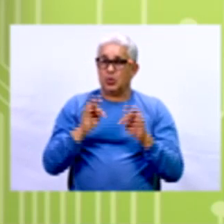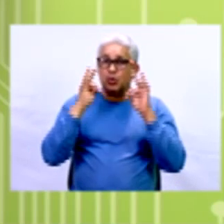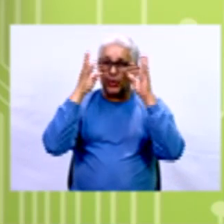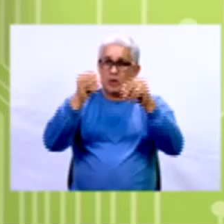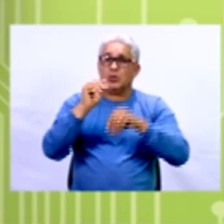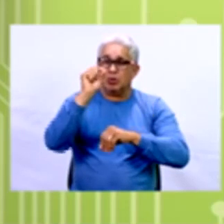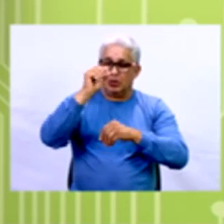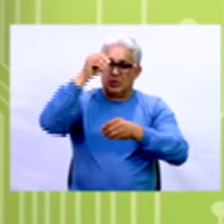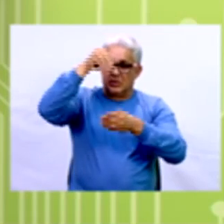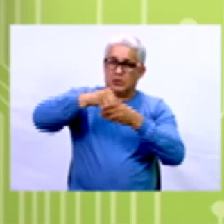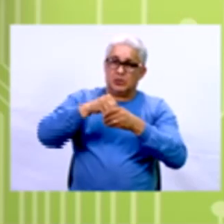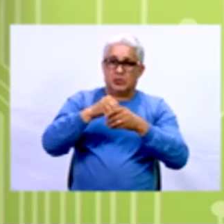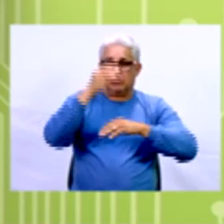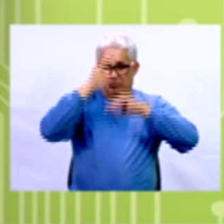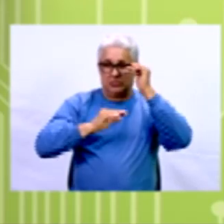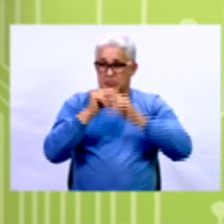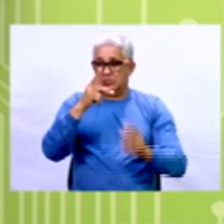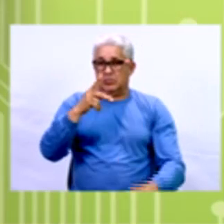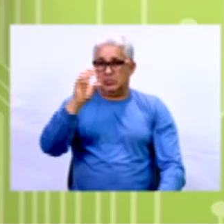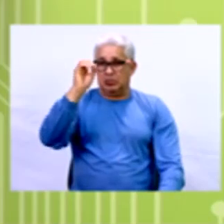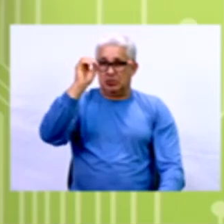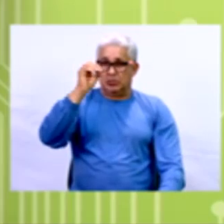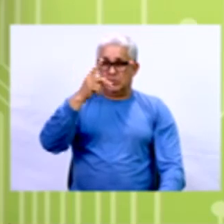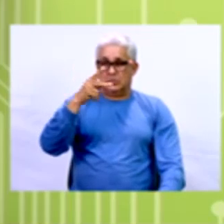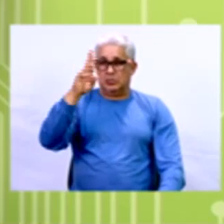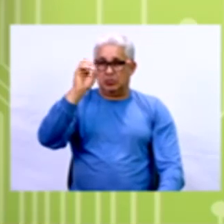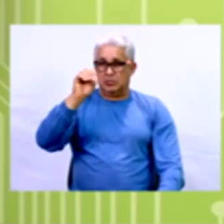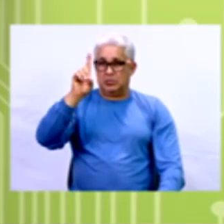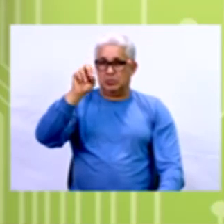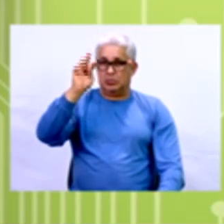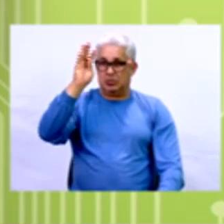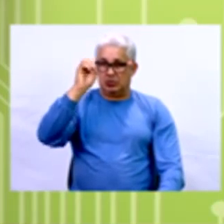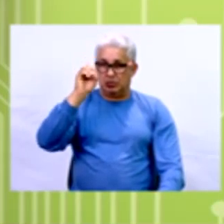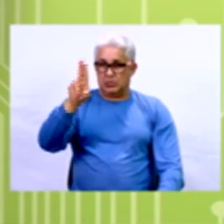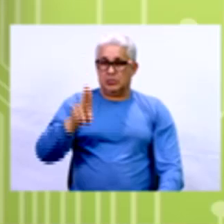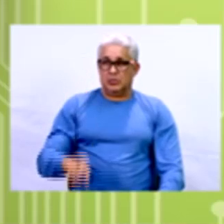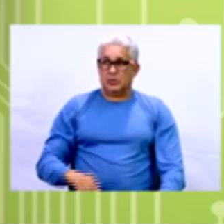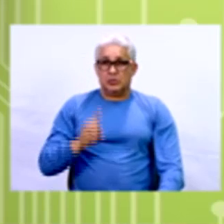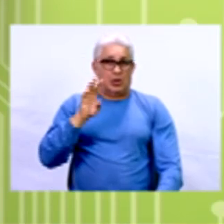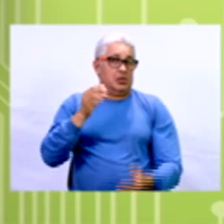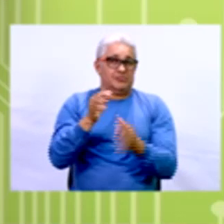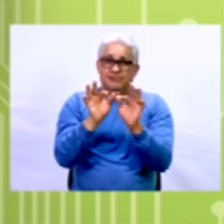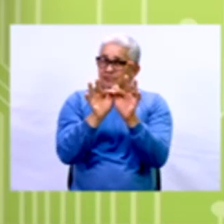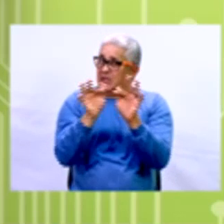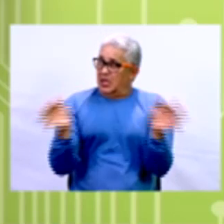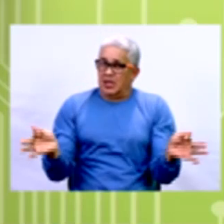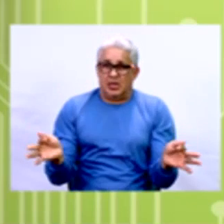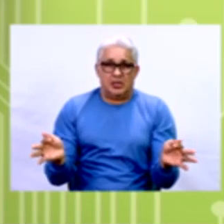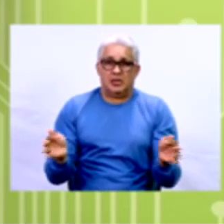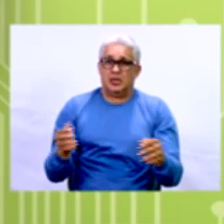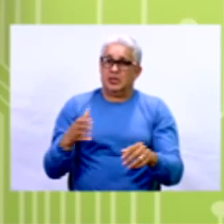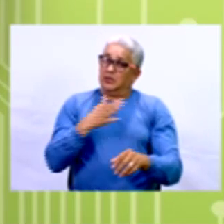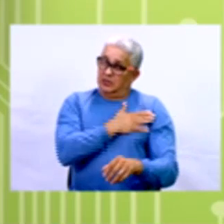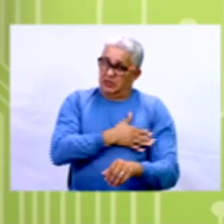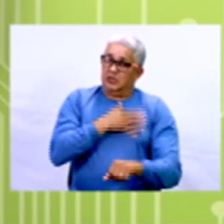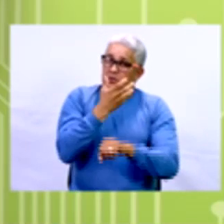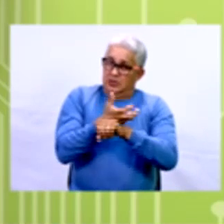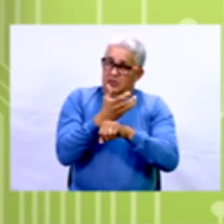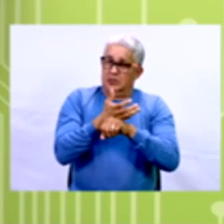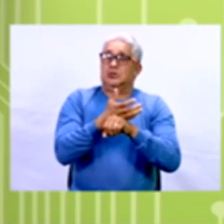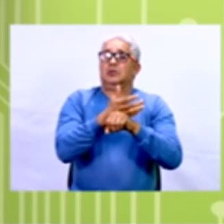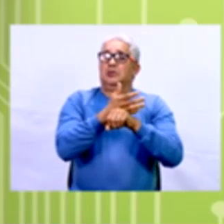multimídia? É claro que o que eu falei aqui é só uma introdução. Quem gostar da disciplina, quem gostar do